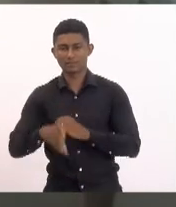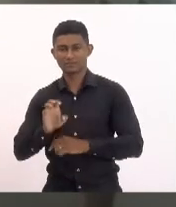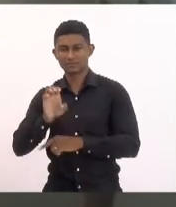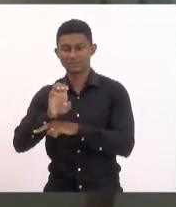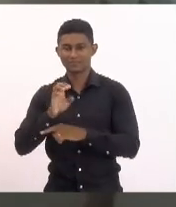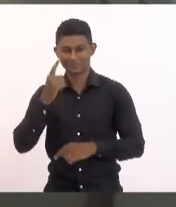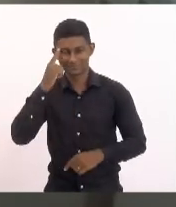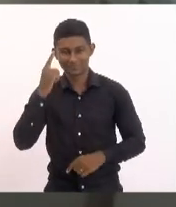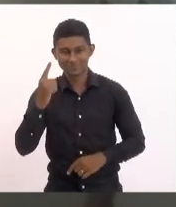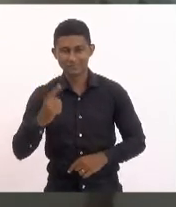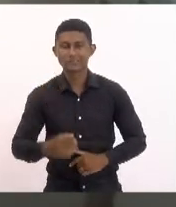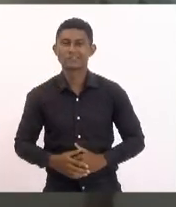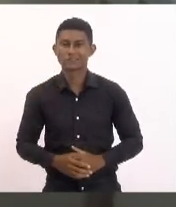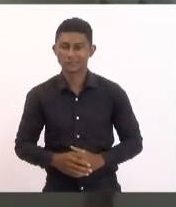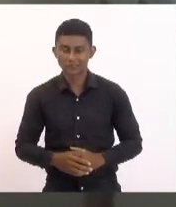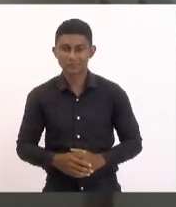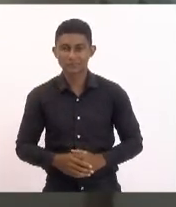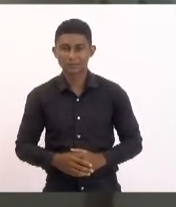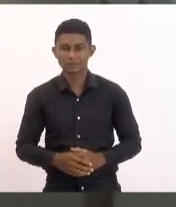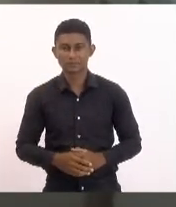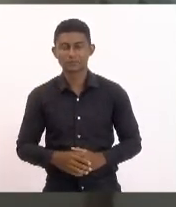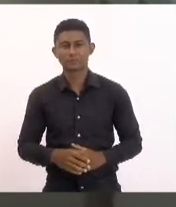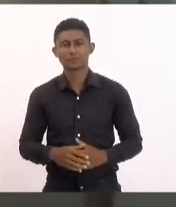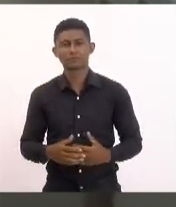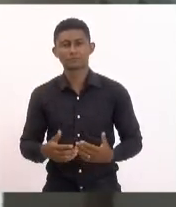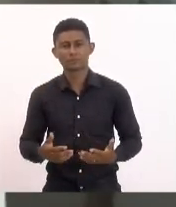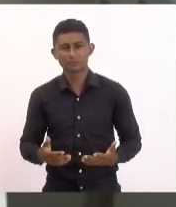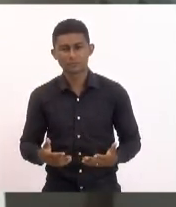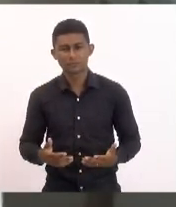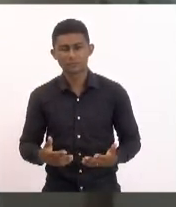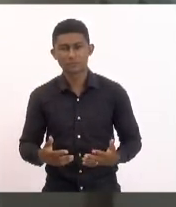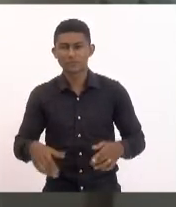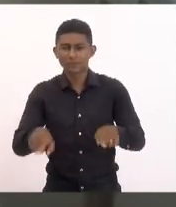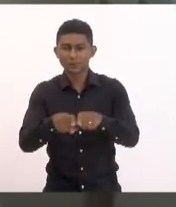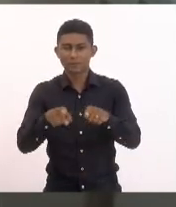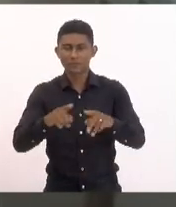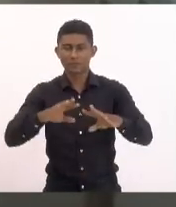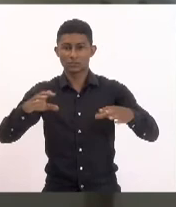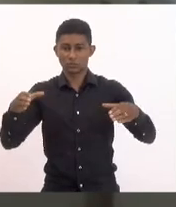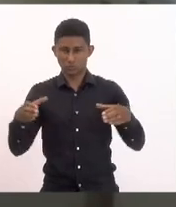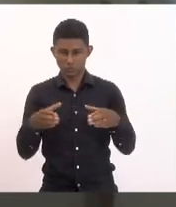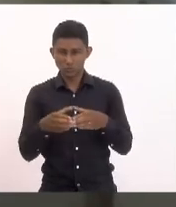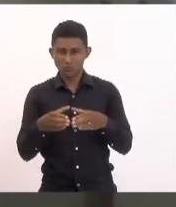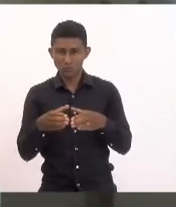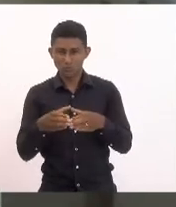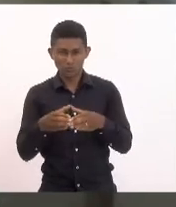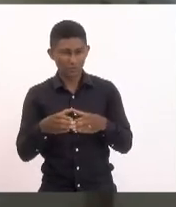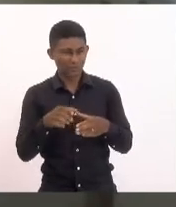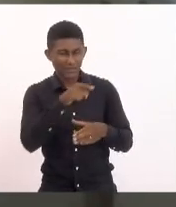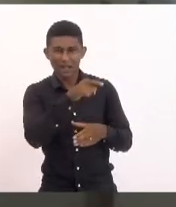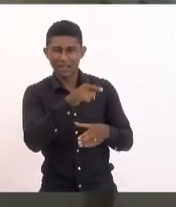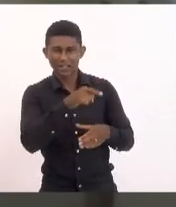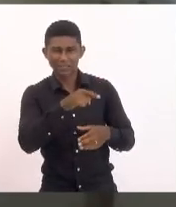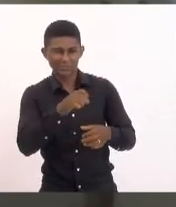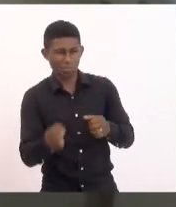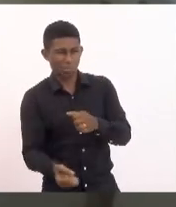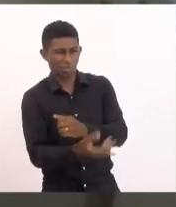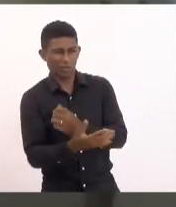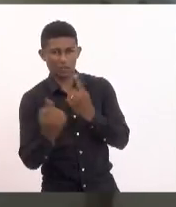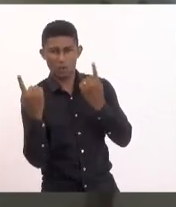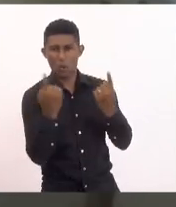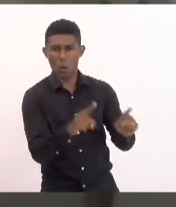o GAESF, que é o Grupo de Combate à Sonegação, né, teria